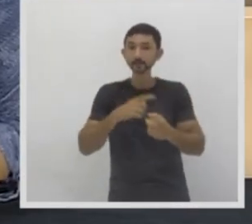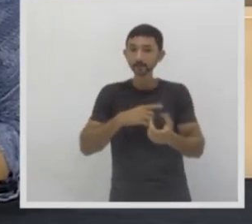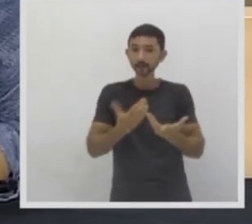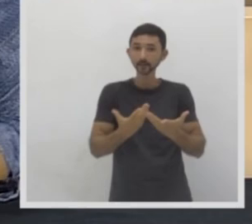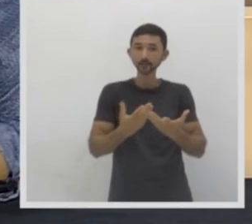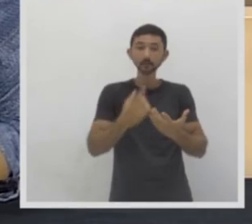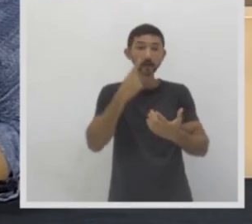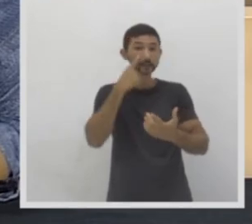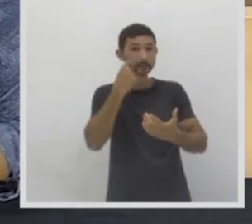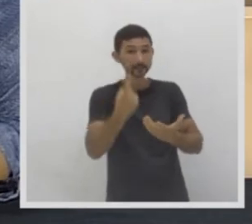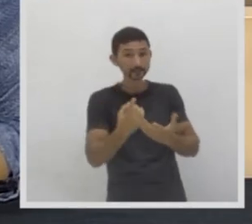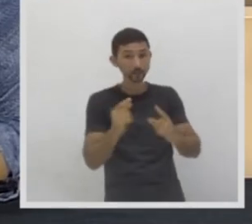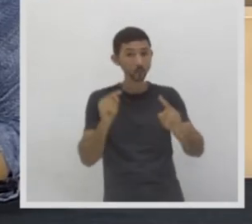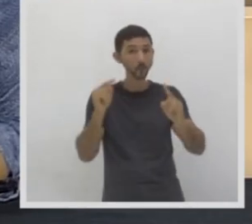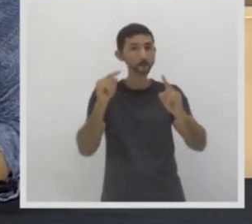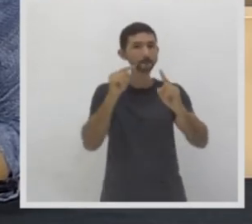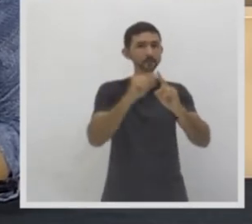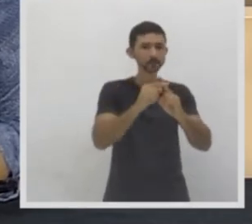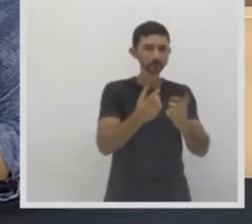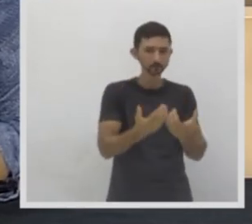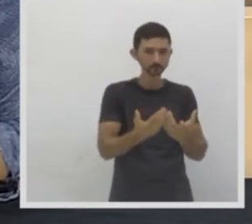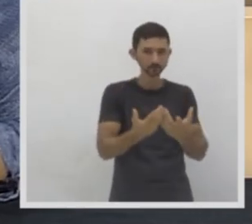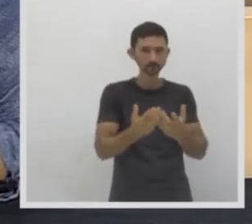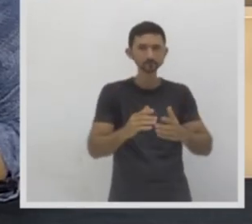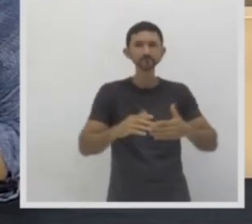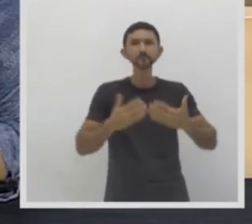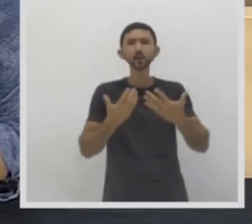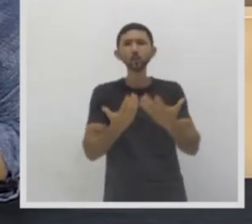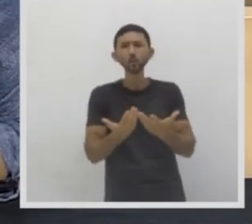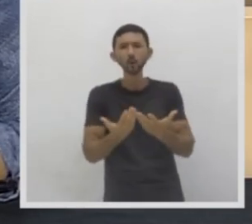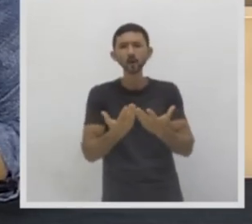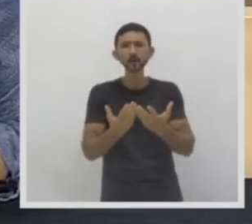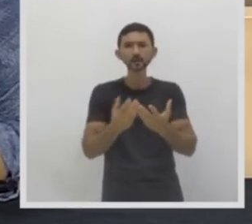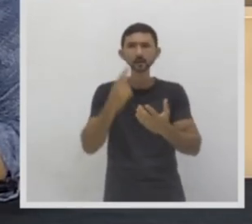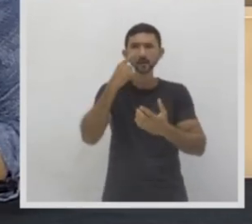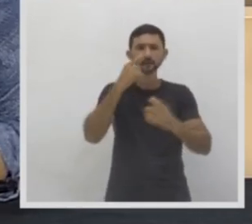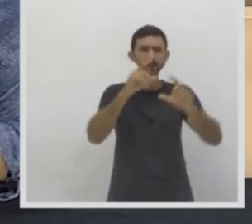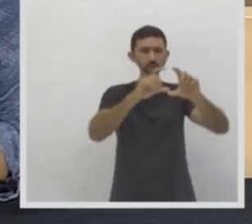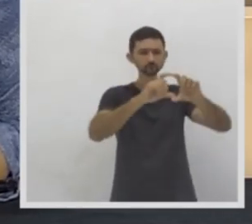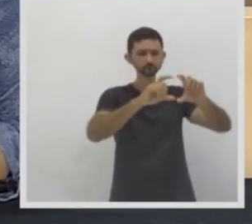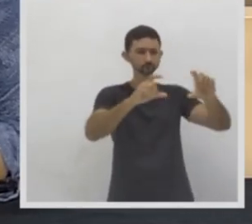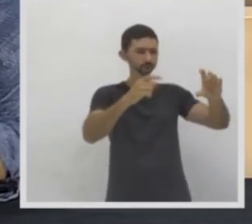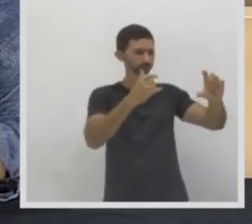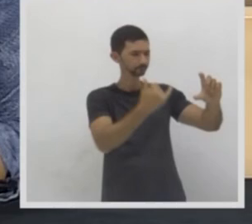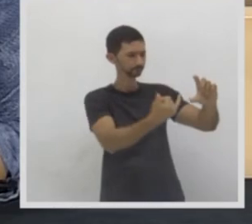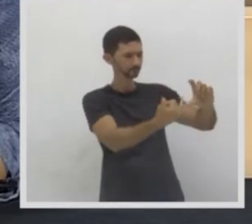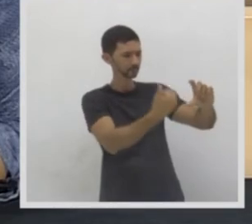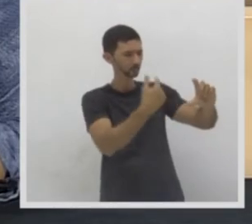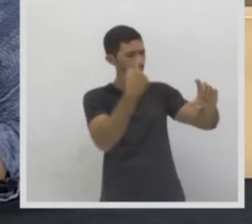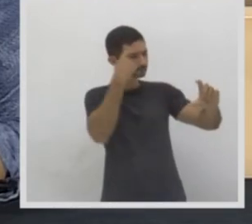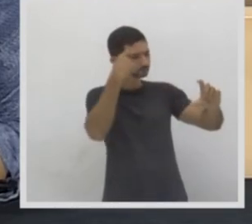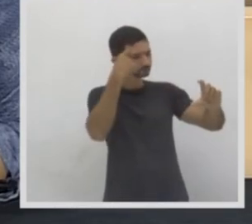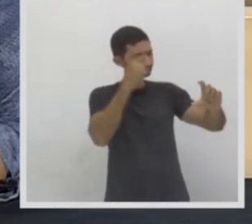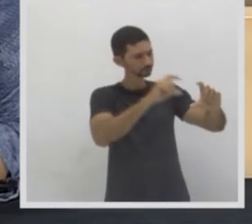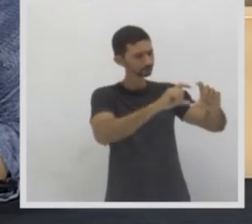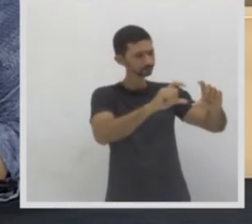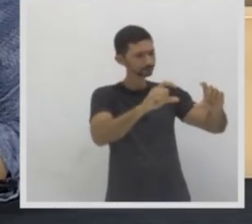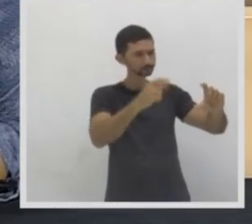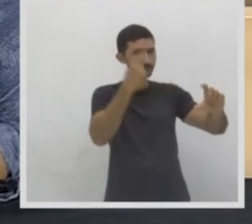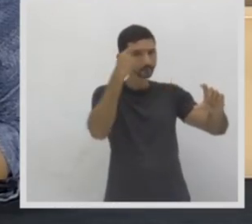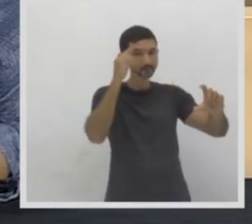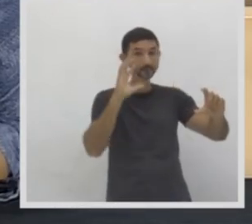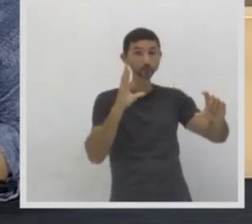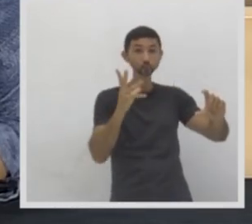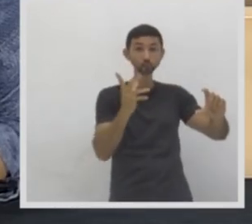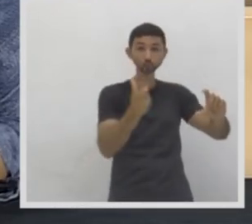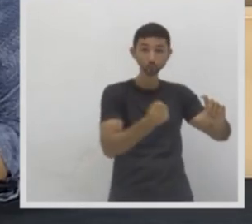intencionalidade, ela tem um objetivo. Então, quando você pegar uma propaganda, você vai pensar em todos esses elementos, você